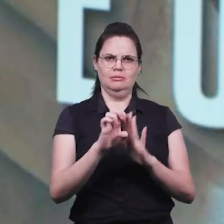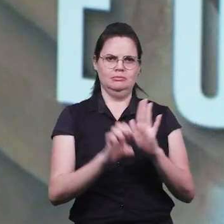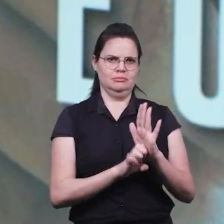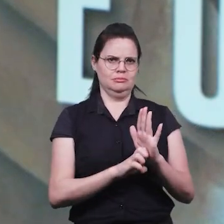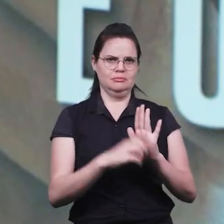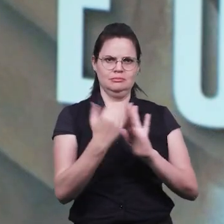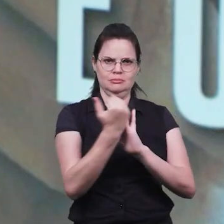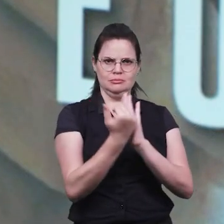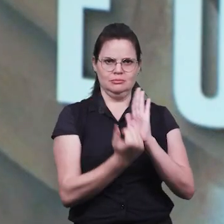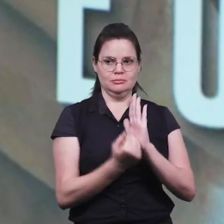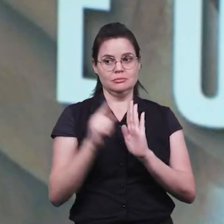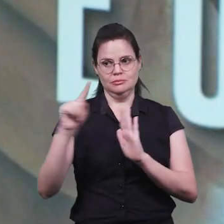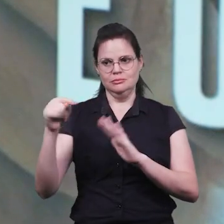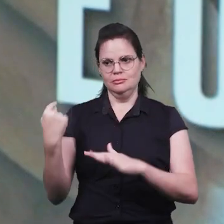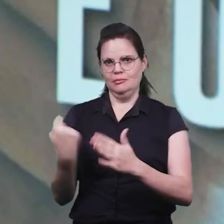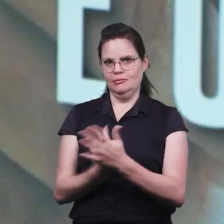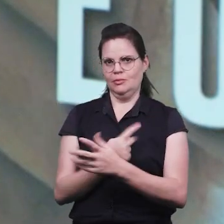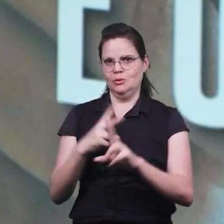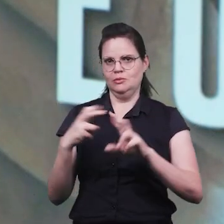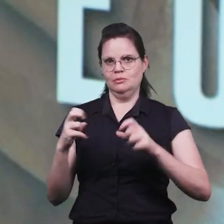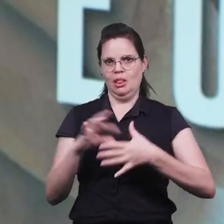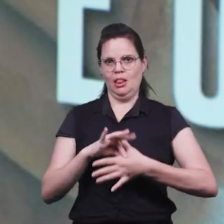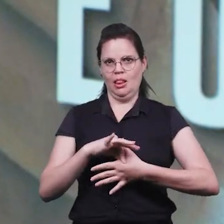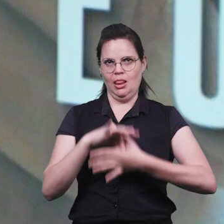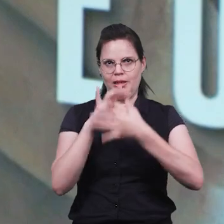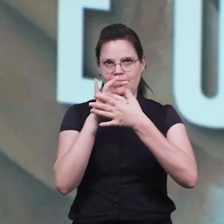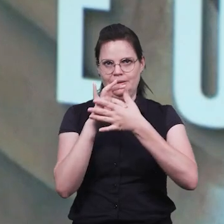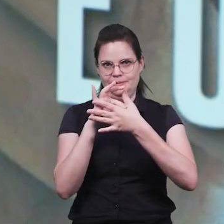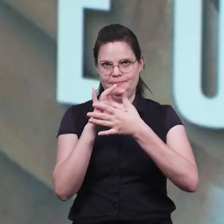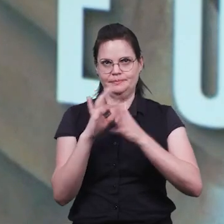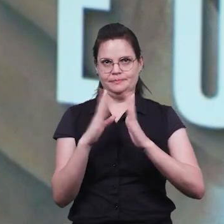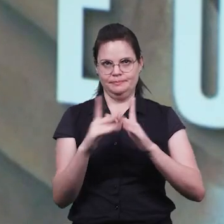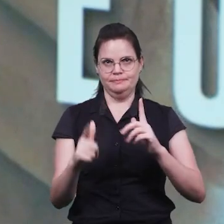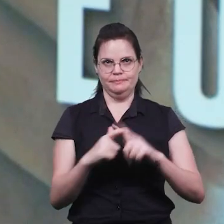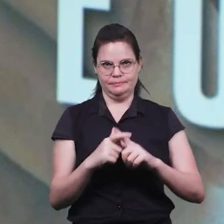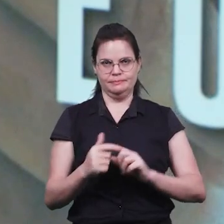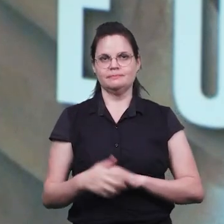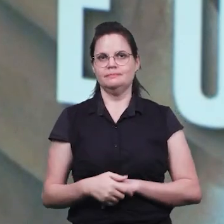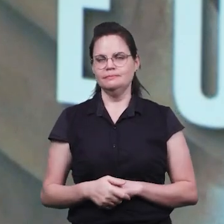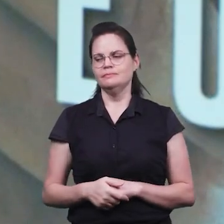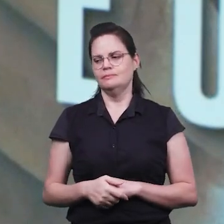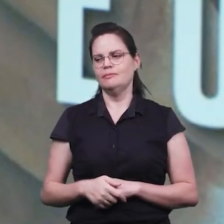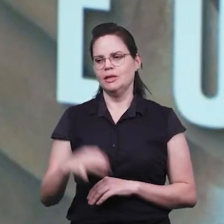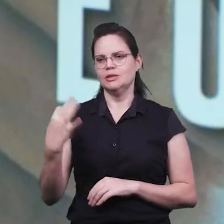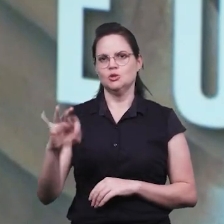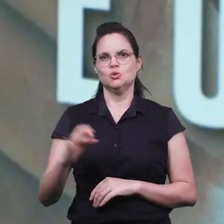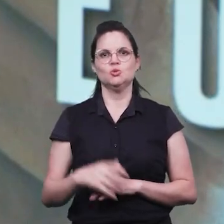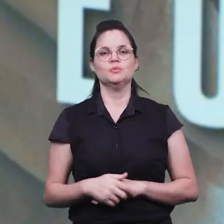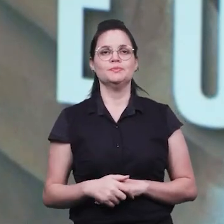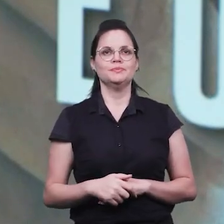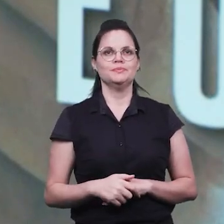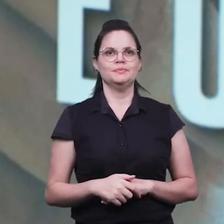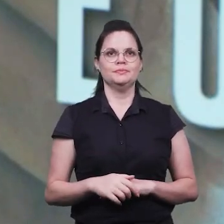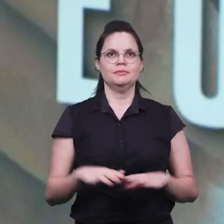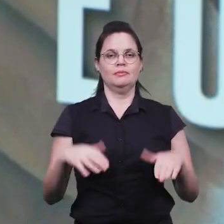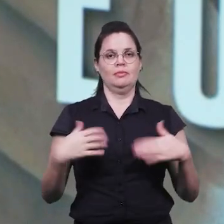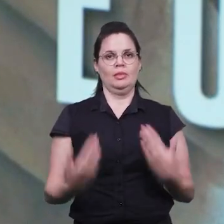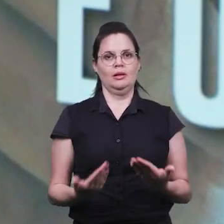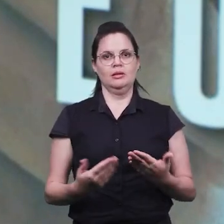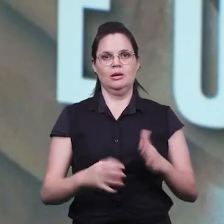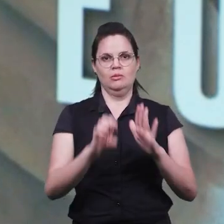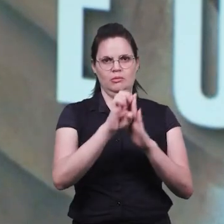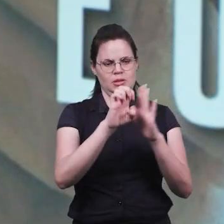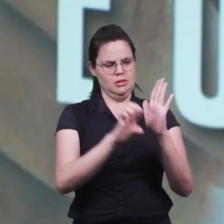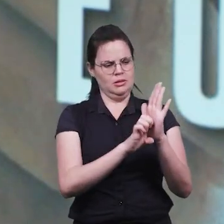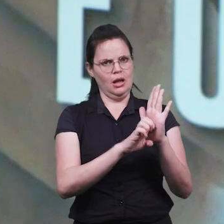pergunta que você fez é sobre a liderança da igreja. Exatamente. Então, estatutariamente